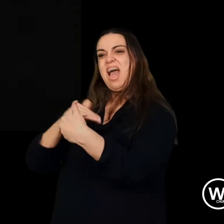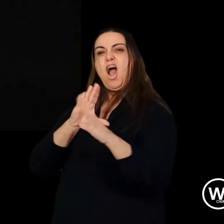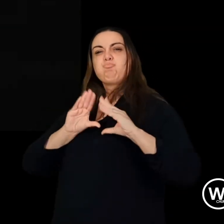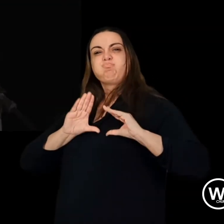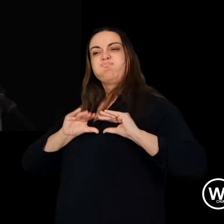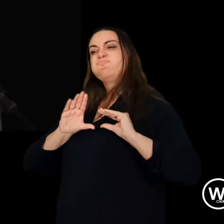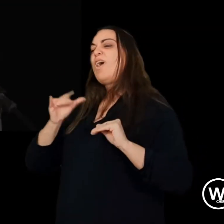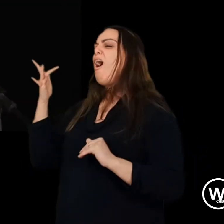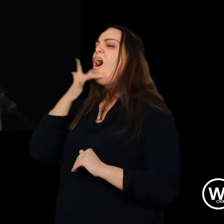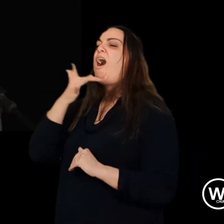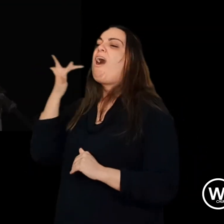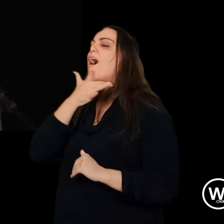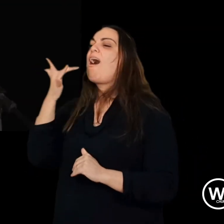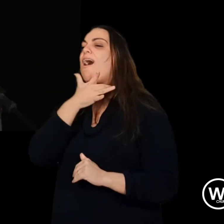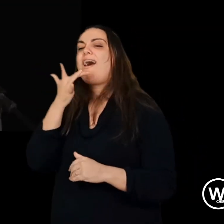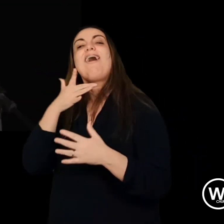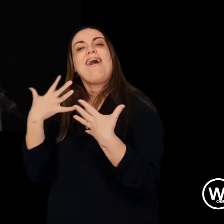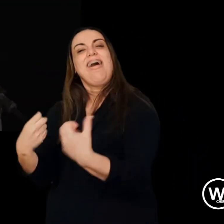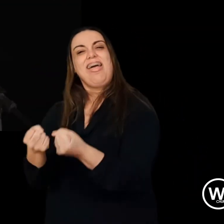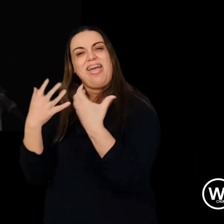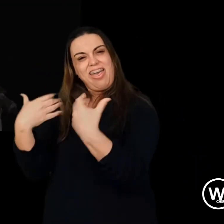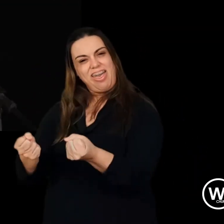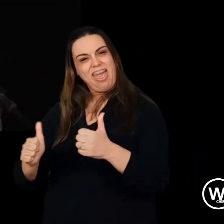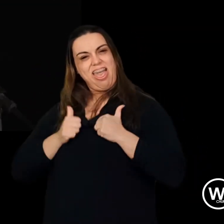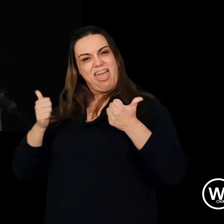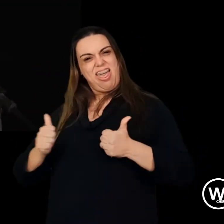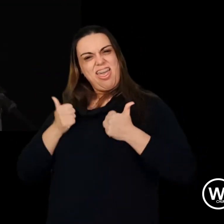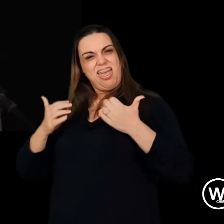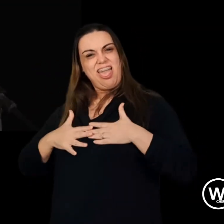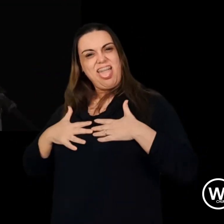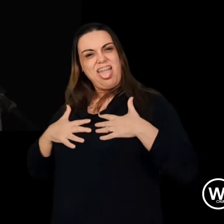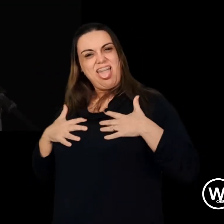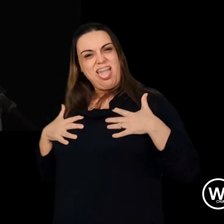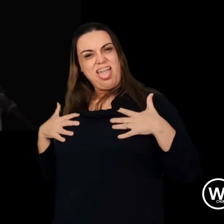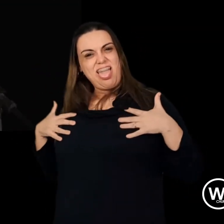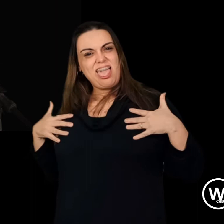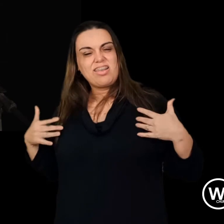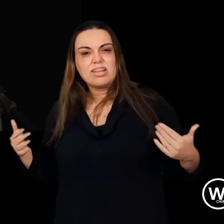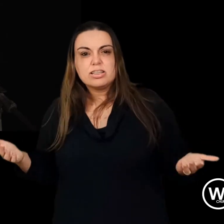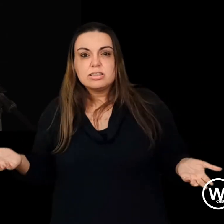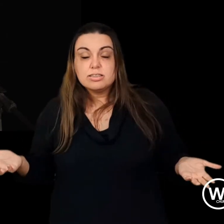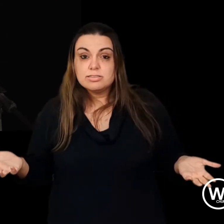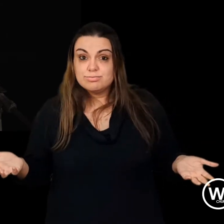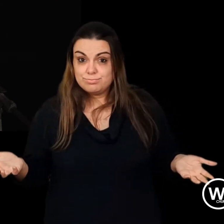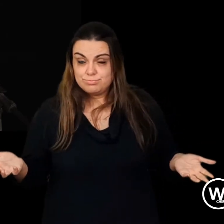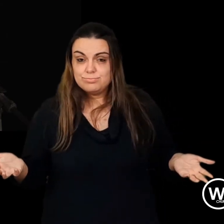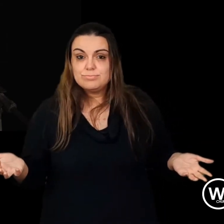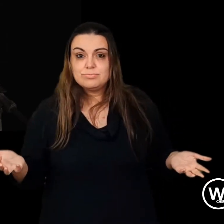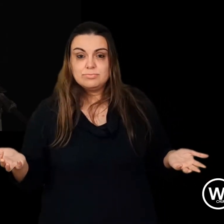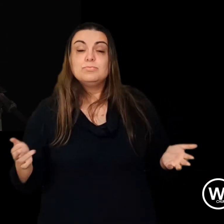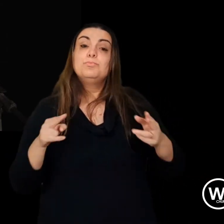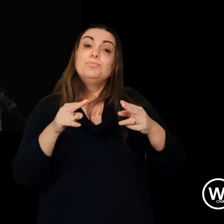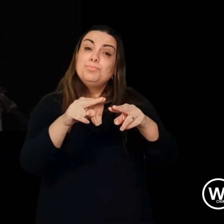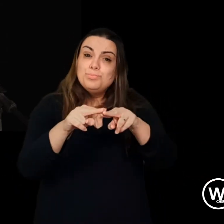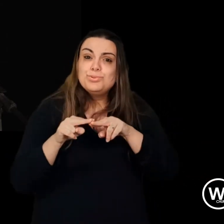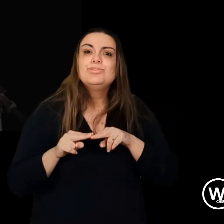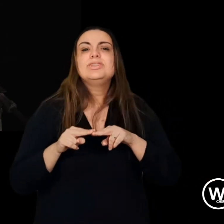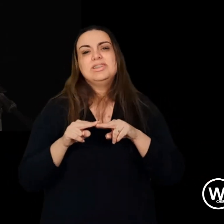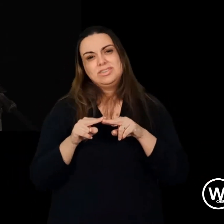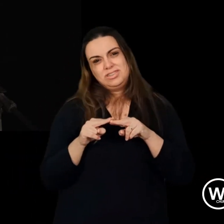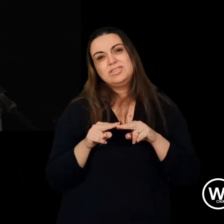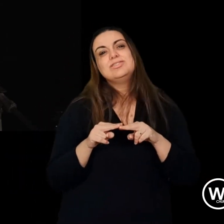vida, mas elas querem, naquele momento, sair insatisfeitas com aquela palavra. Por isso